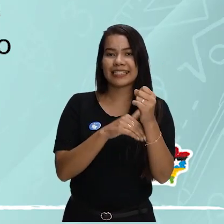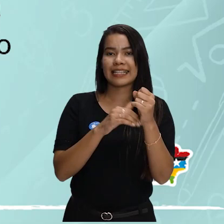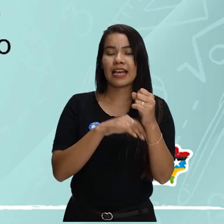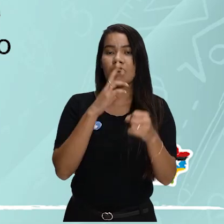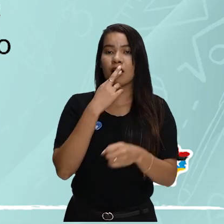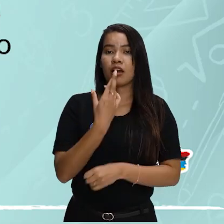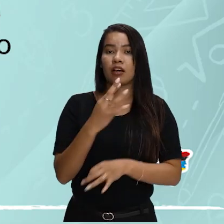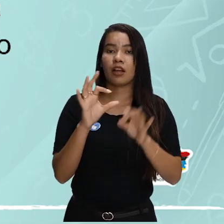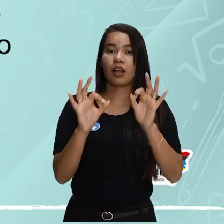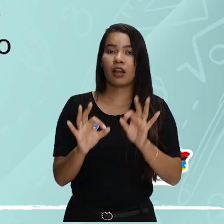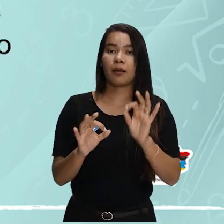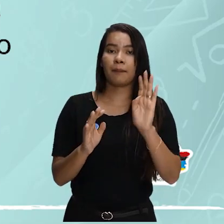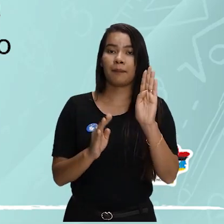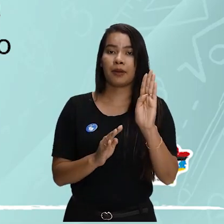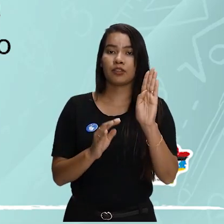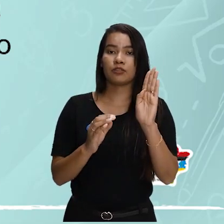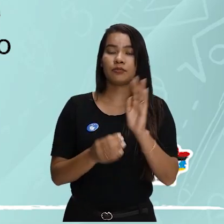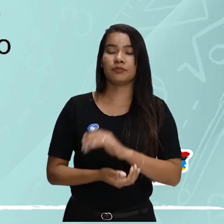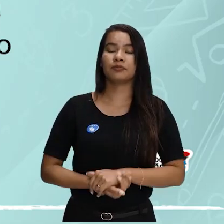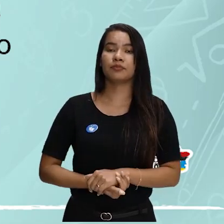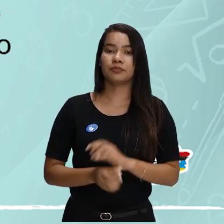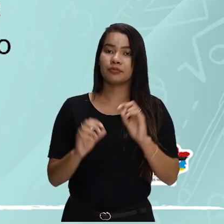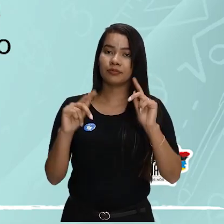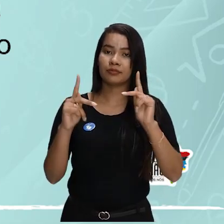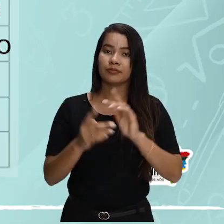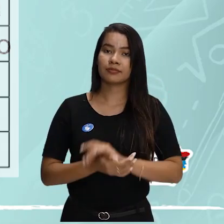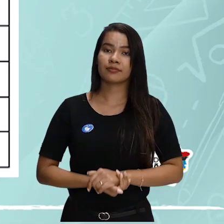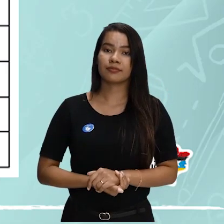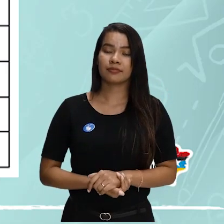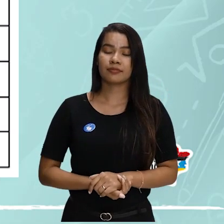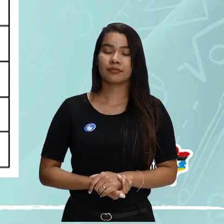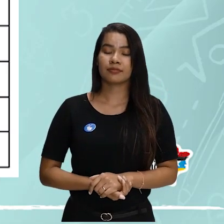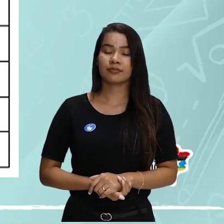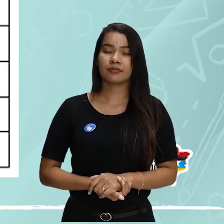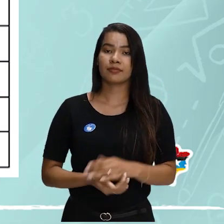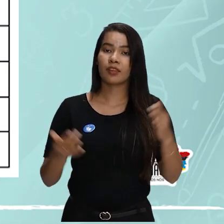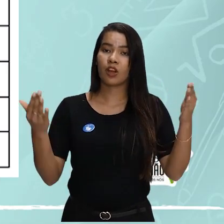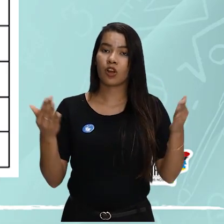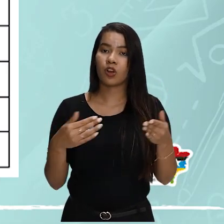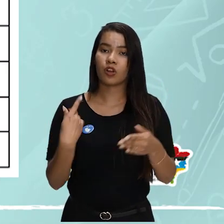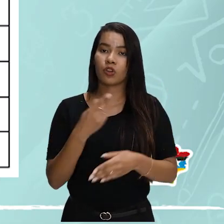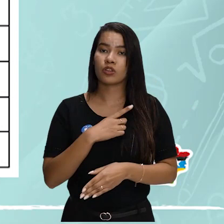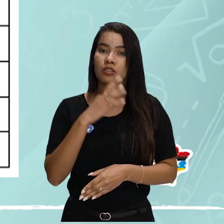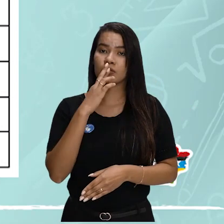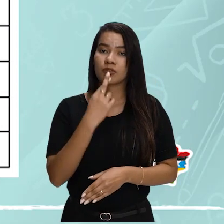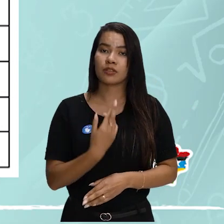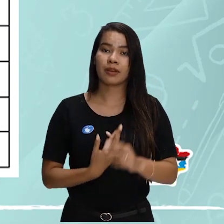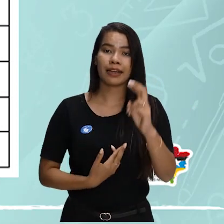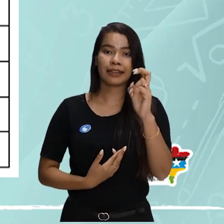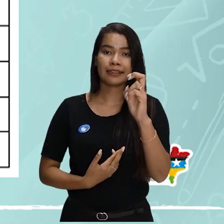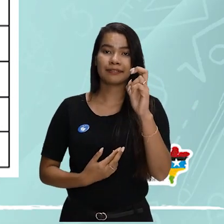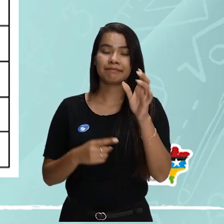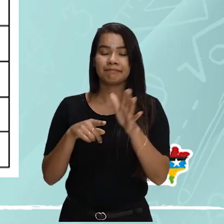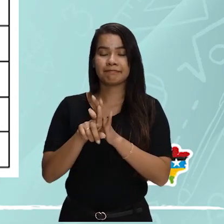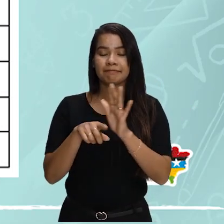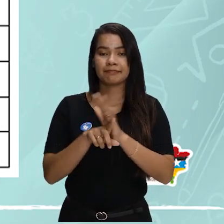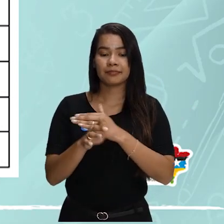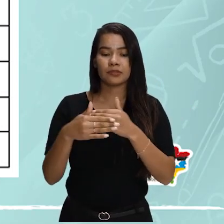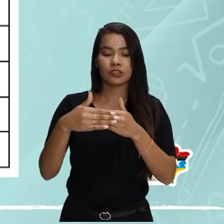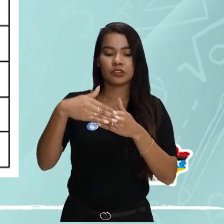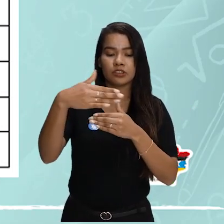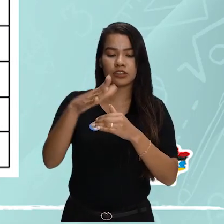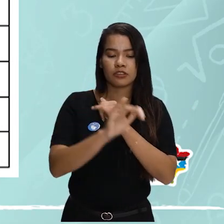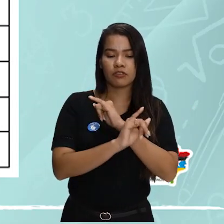letra B de bola. Ok? Vamos aí à quinta questão. A partir das